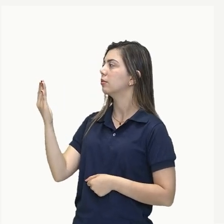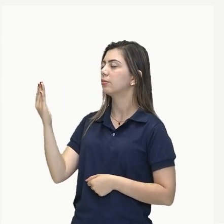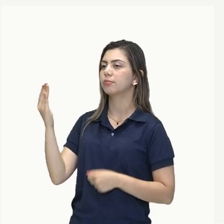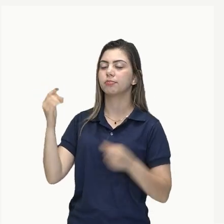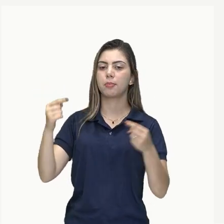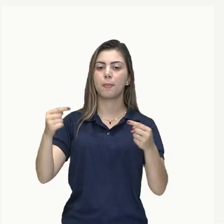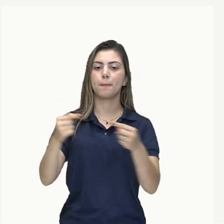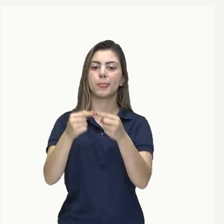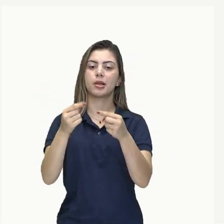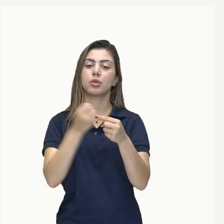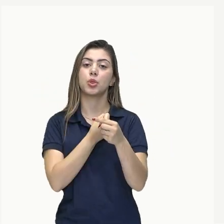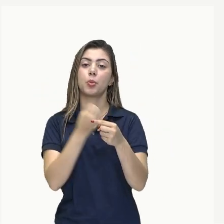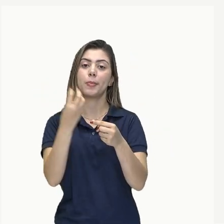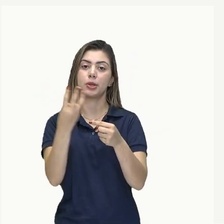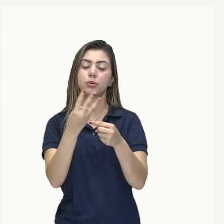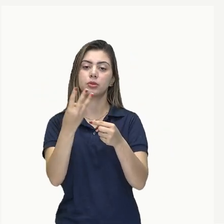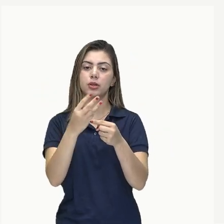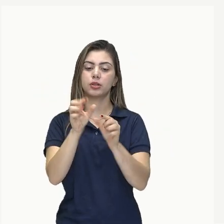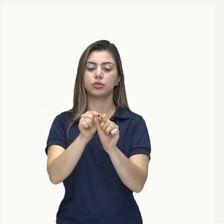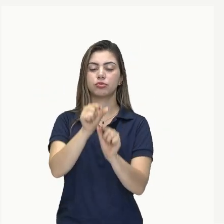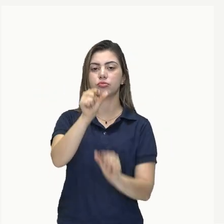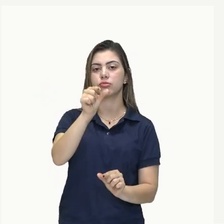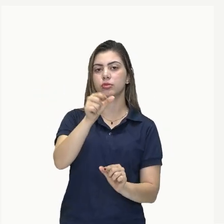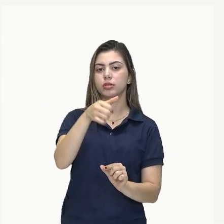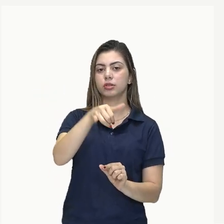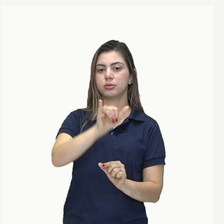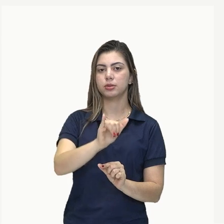Posição 3, o Y igual a 3